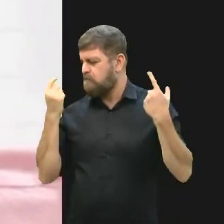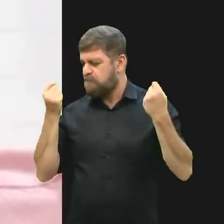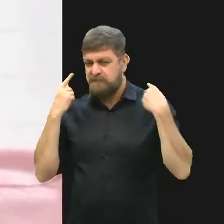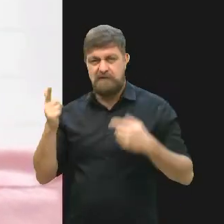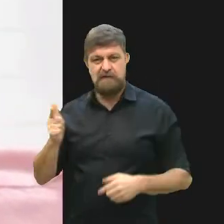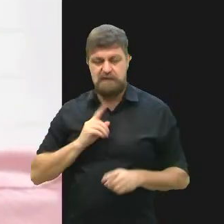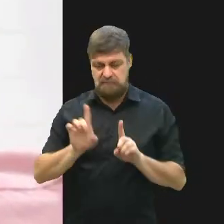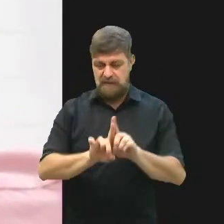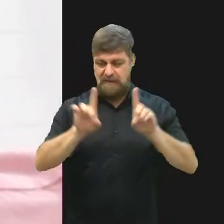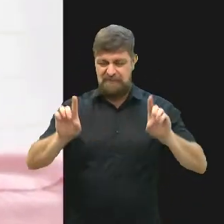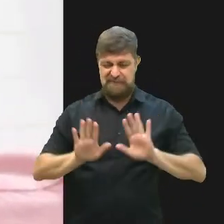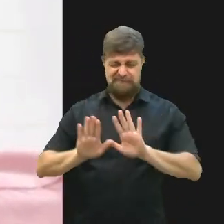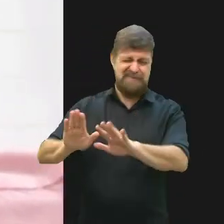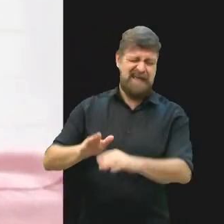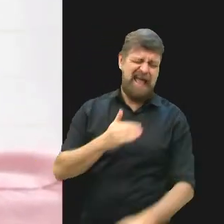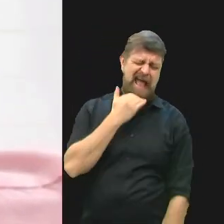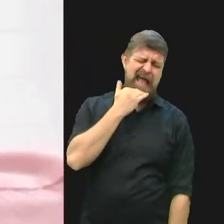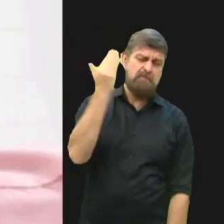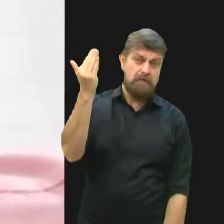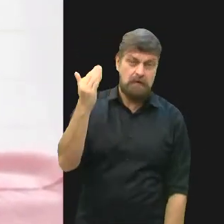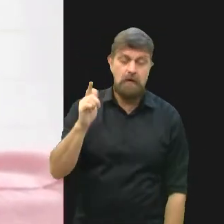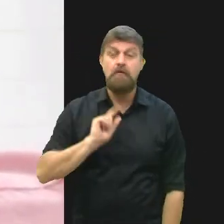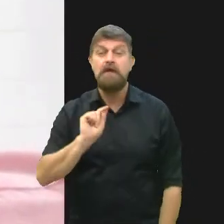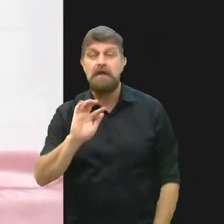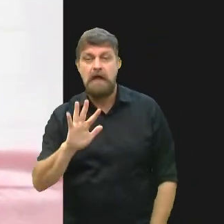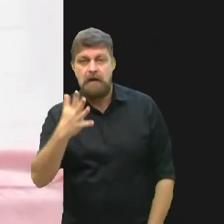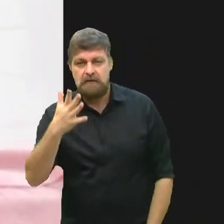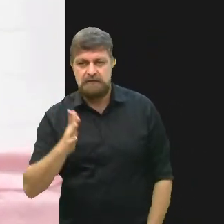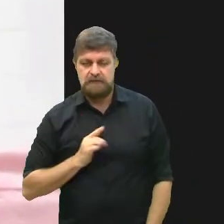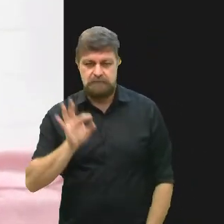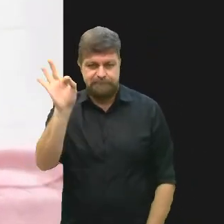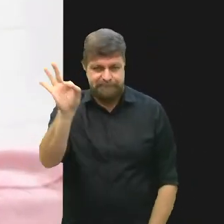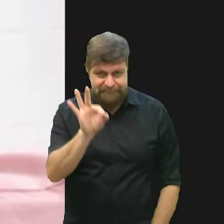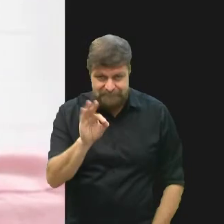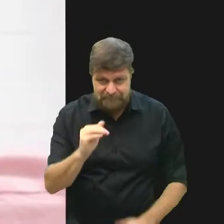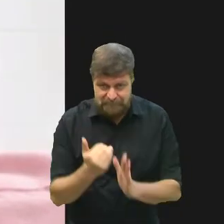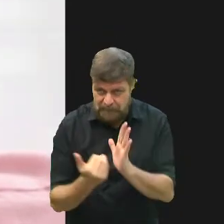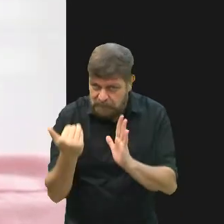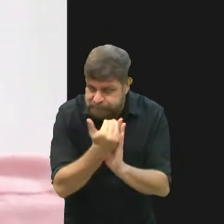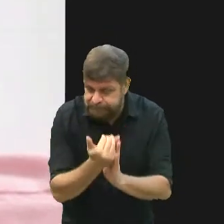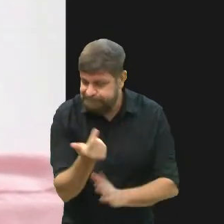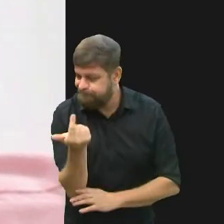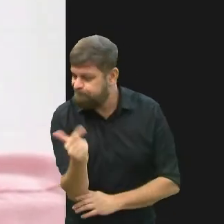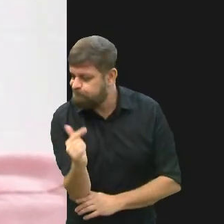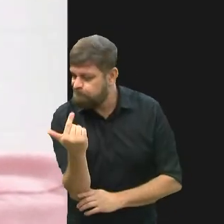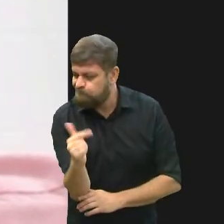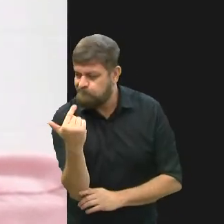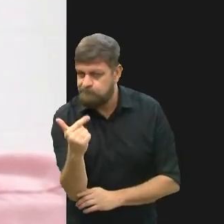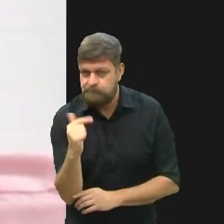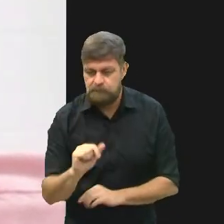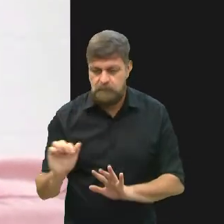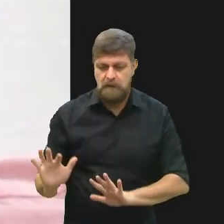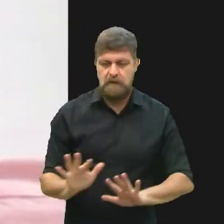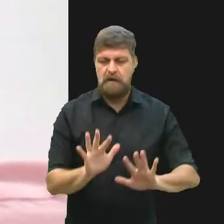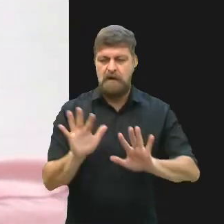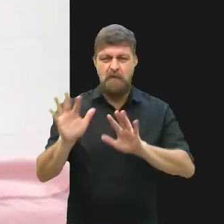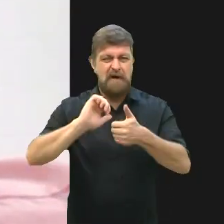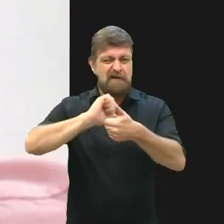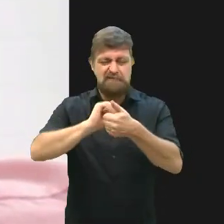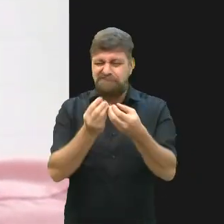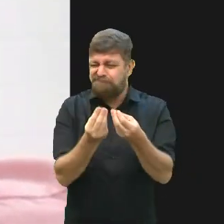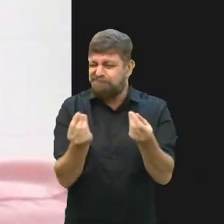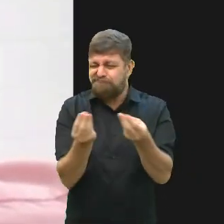Desse afastamento social e tudo, e aí não teve tão impacto positivo na qualidade do ar.